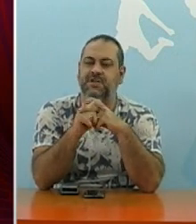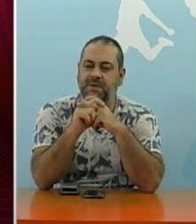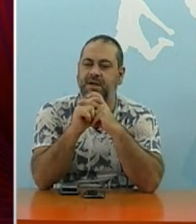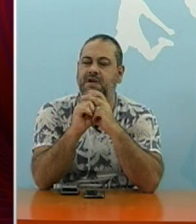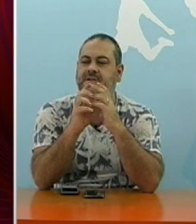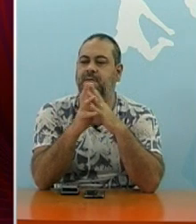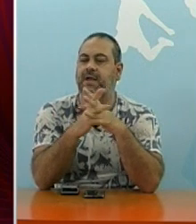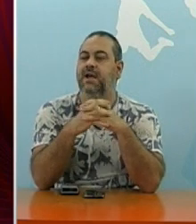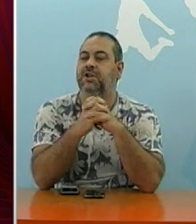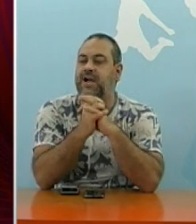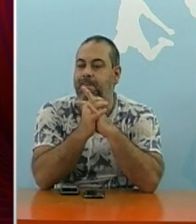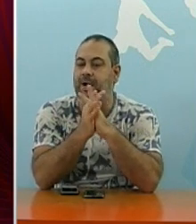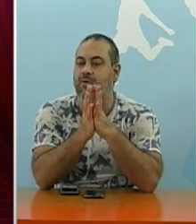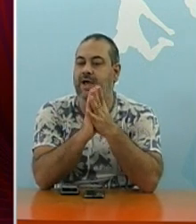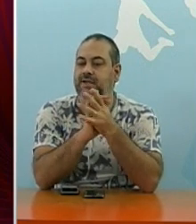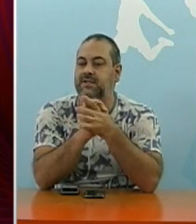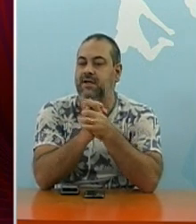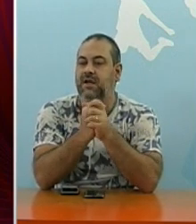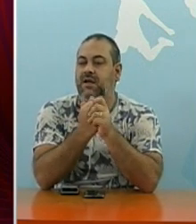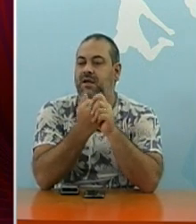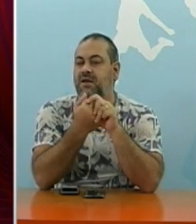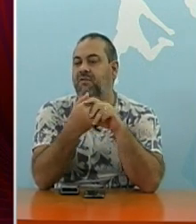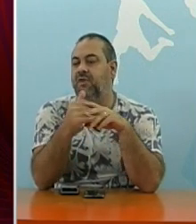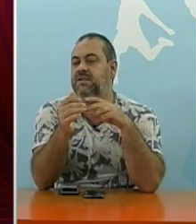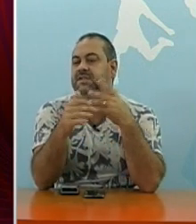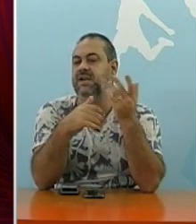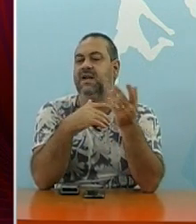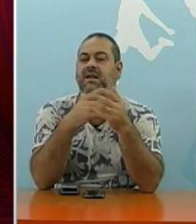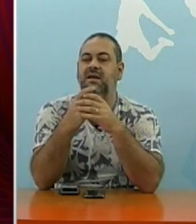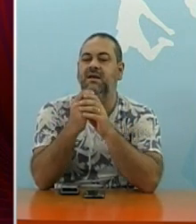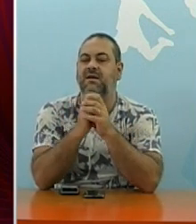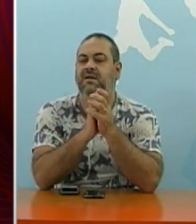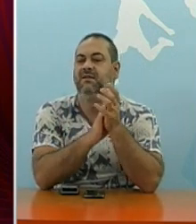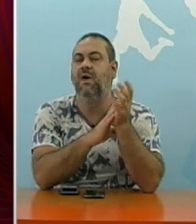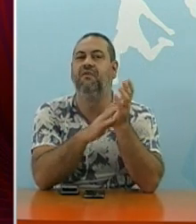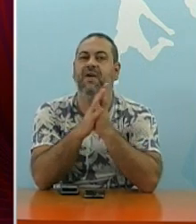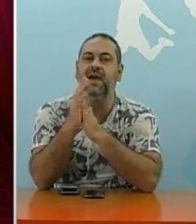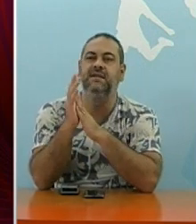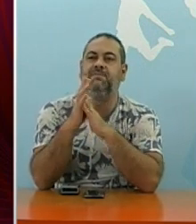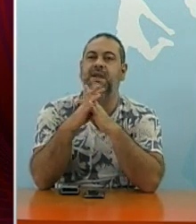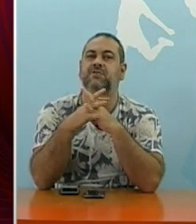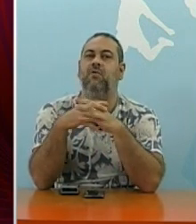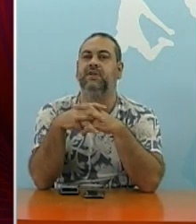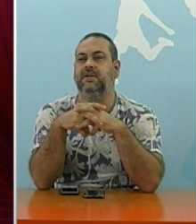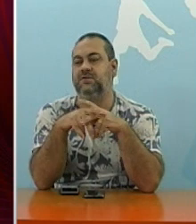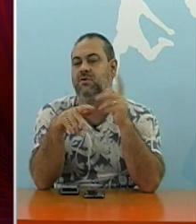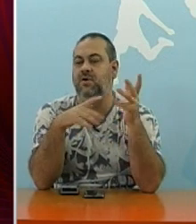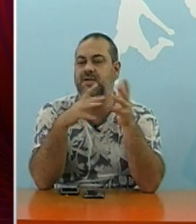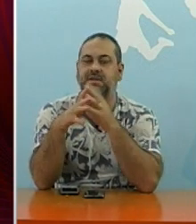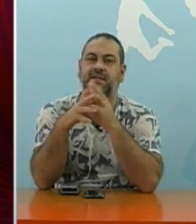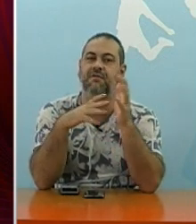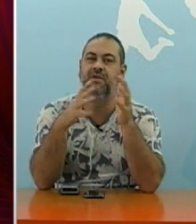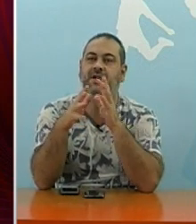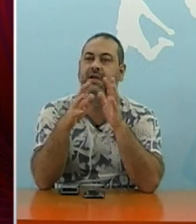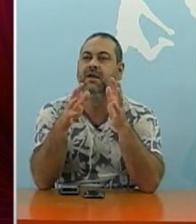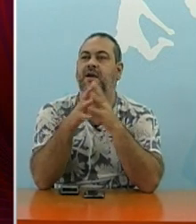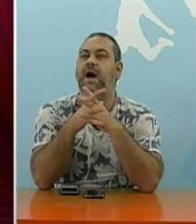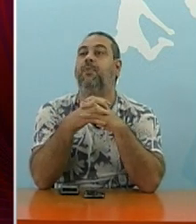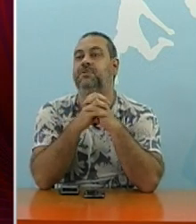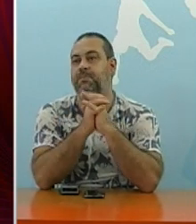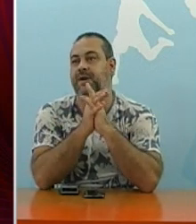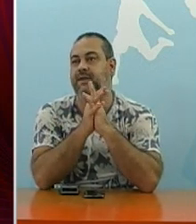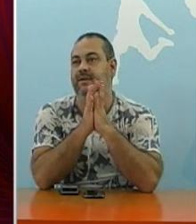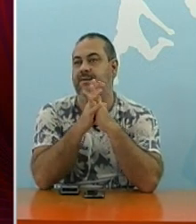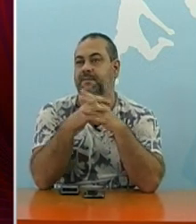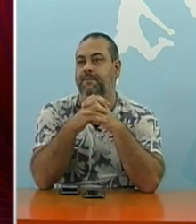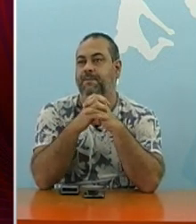Chapecoense é time grande também. Chapecoense, e eu vou dizer ali, talvez pelas contratações que tá vindo aí, a